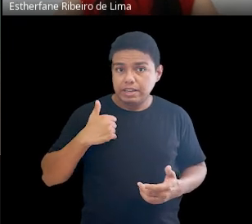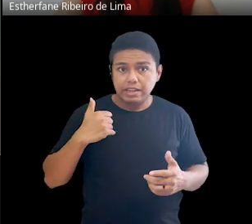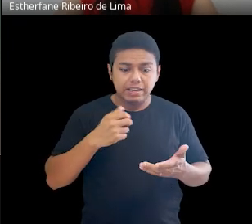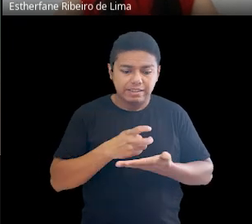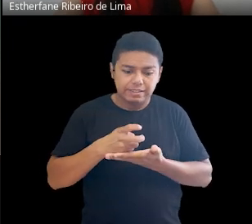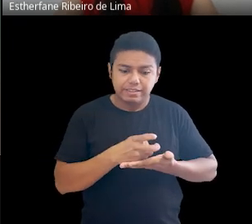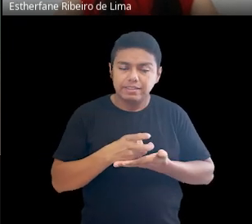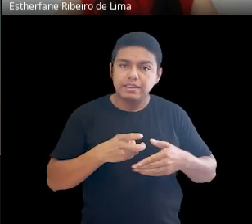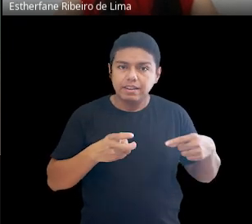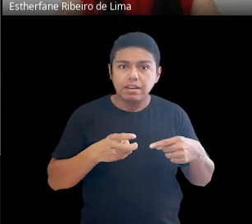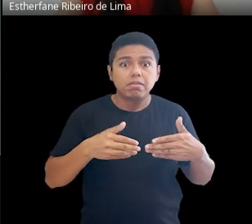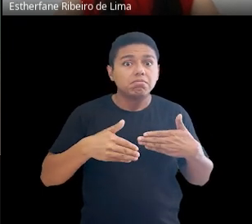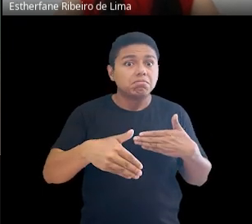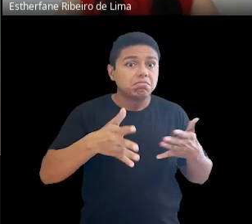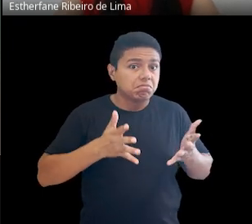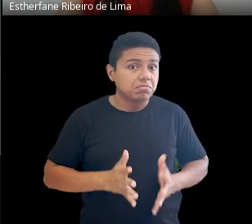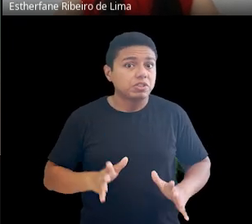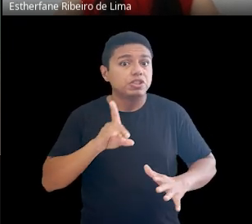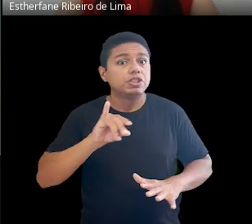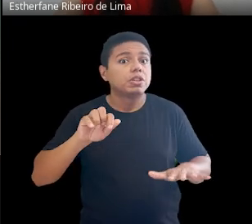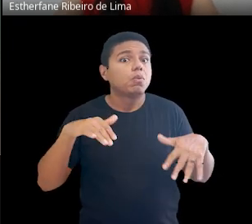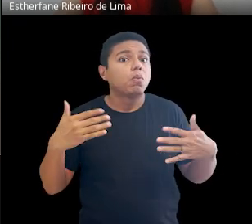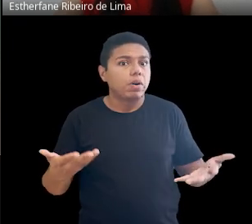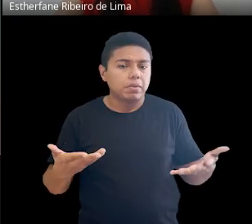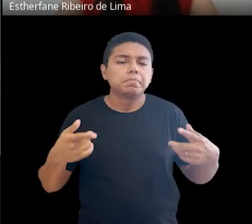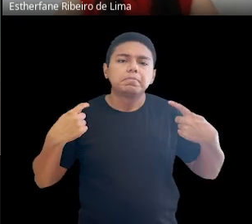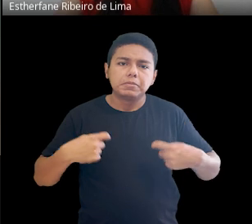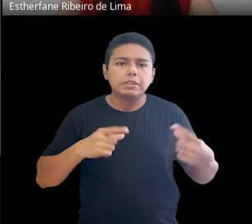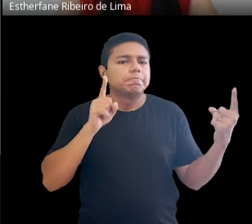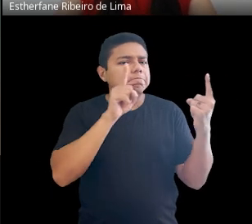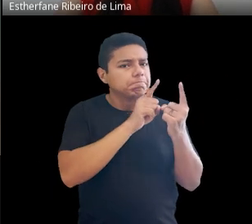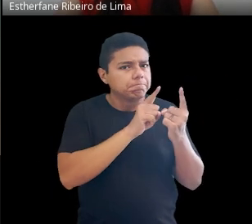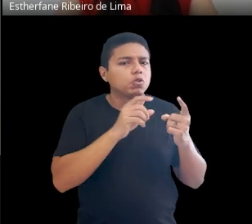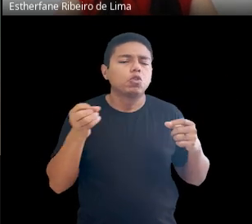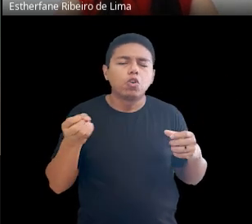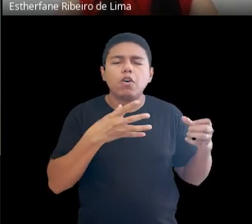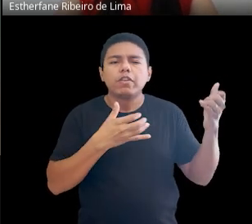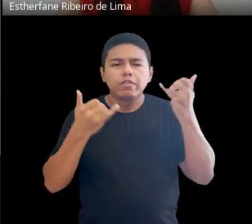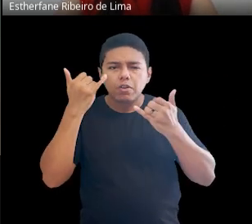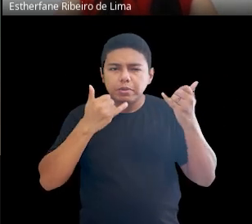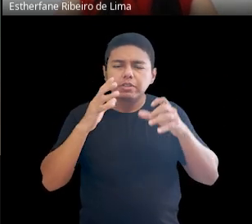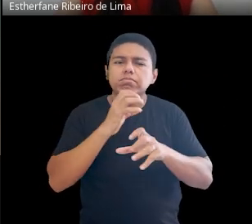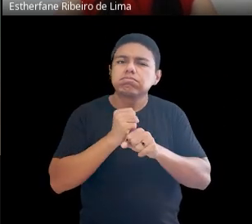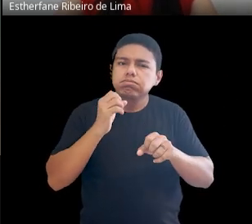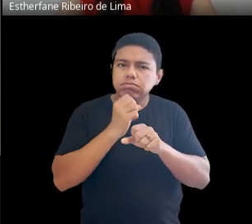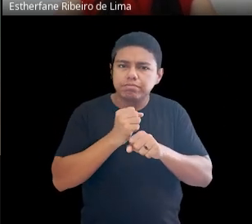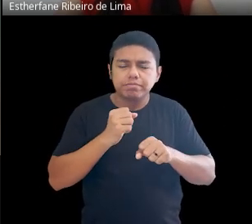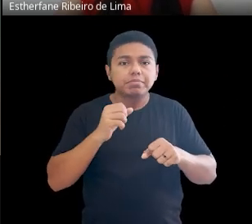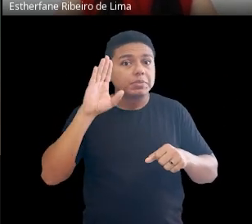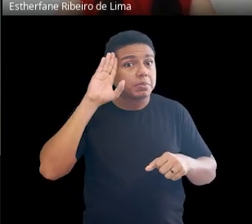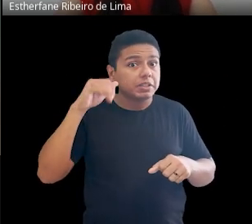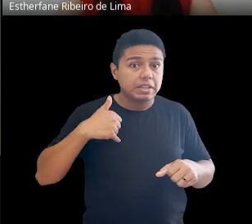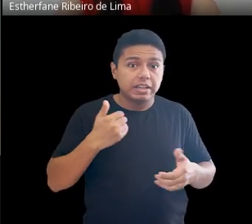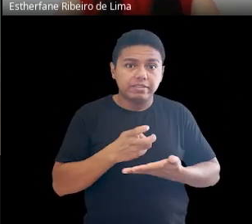provável do parto, ela deve ser realizada e atualizada em cada atendimento. Então, sempre calculada, principalmente sobre a idade